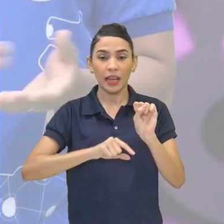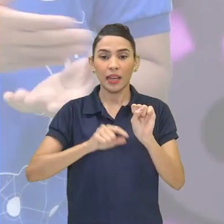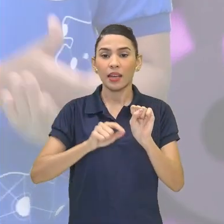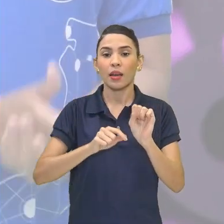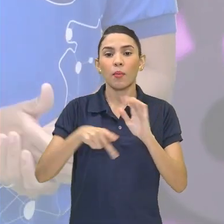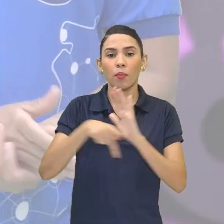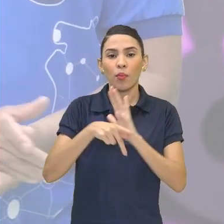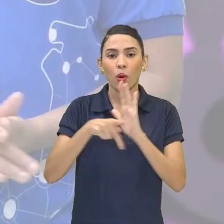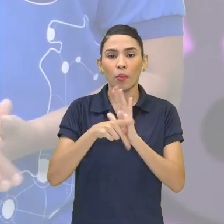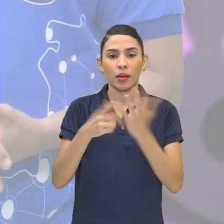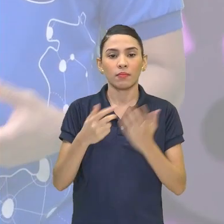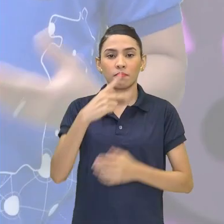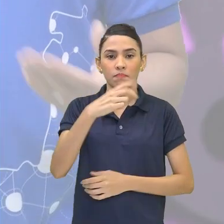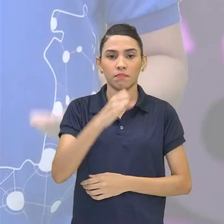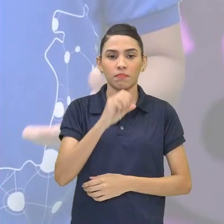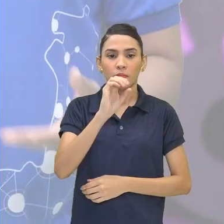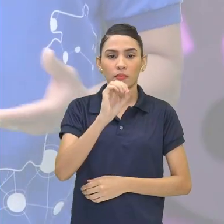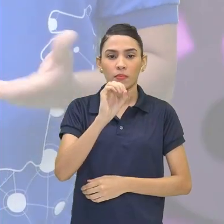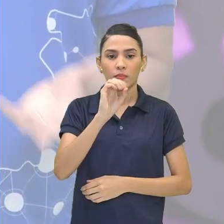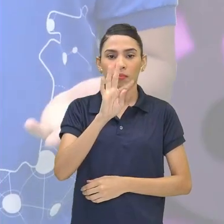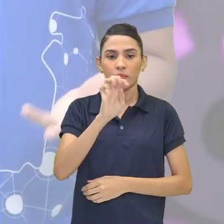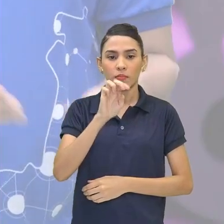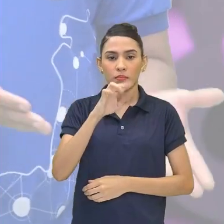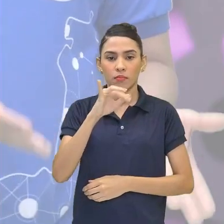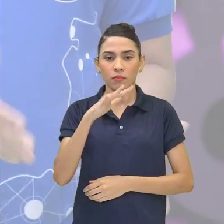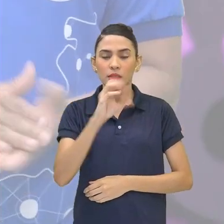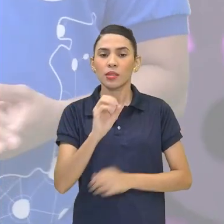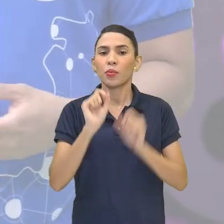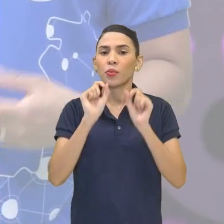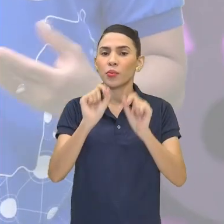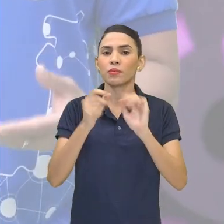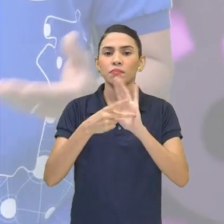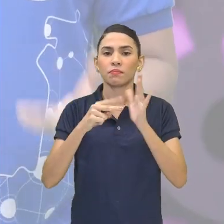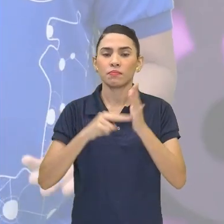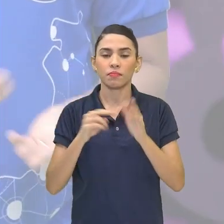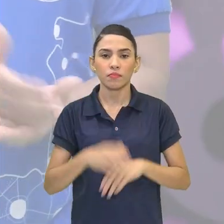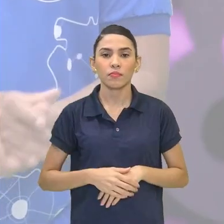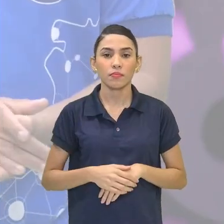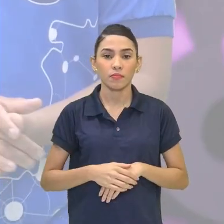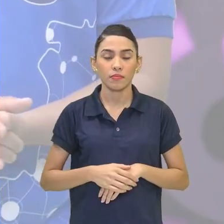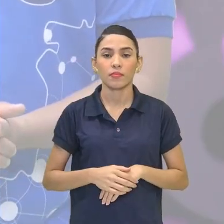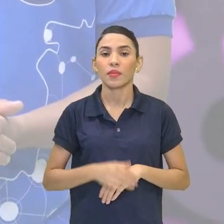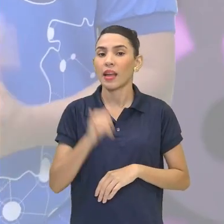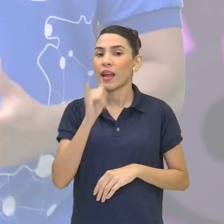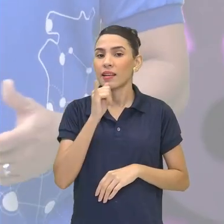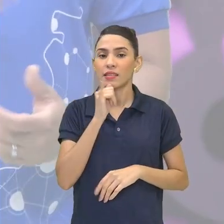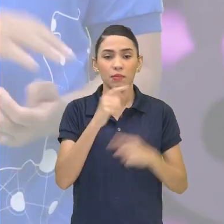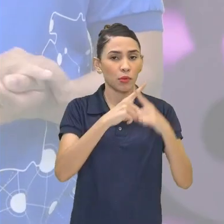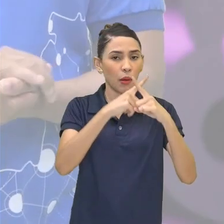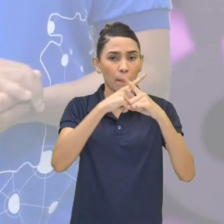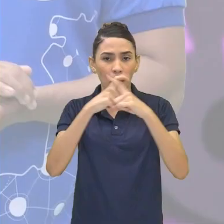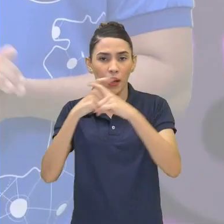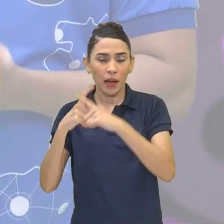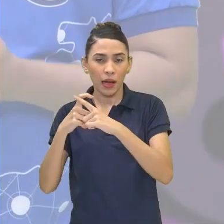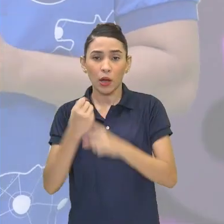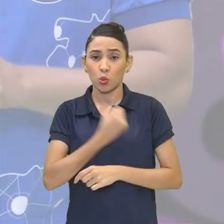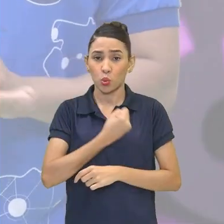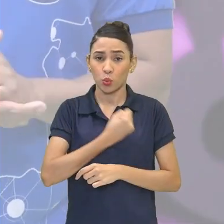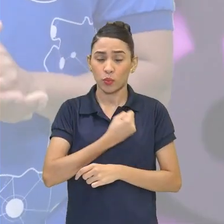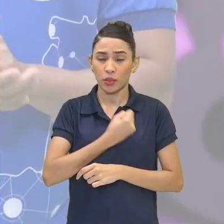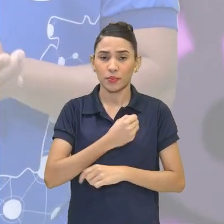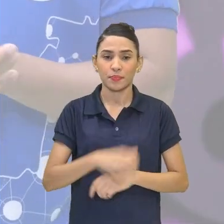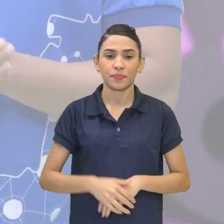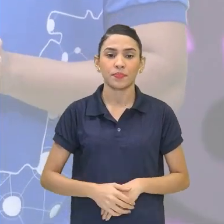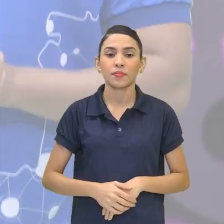operação chamada de potenciação. O que é a potenciação? É o produto de fatores iguais. Observe comigo aqui